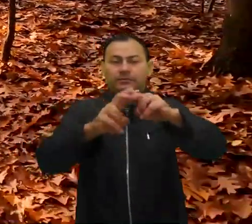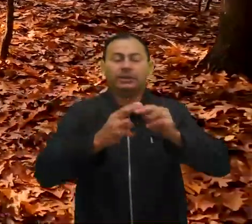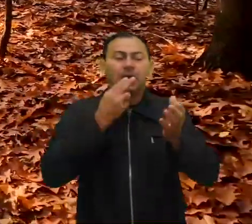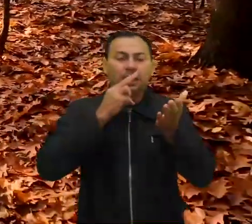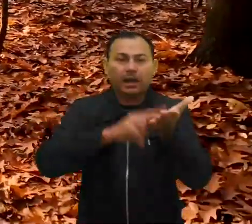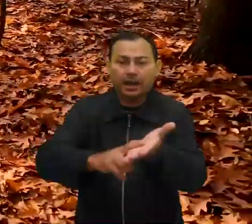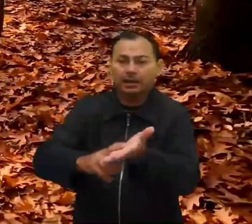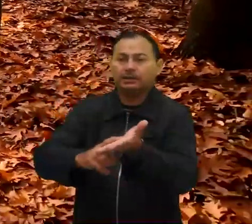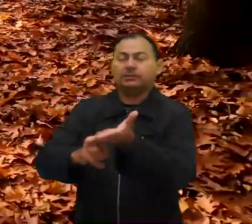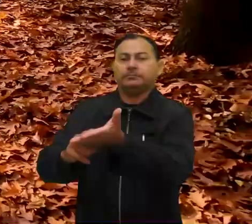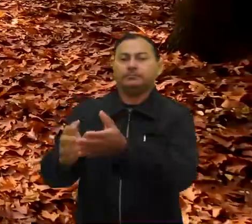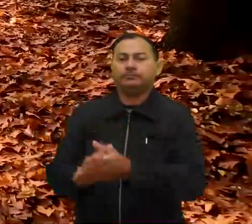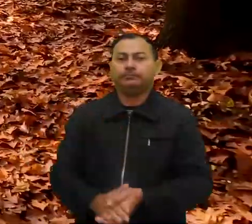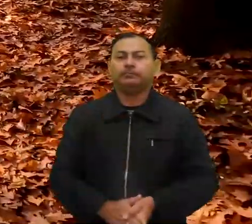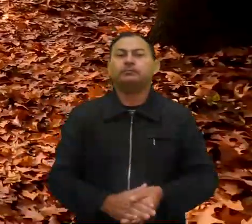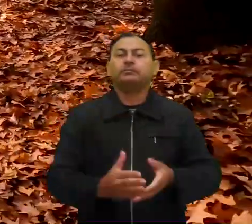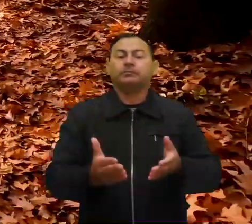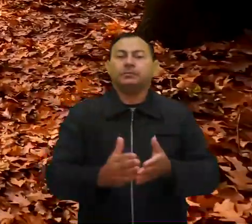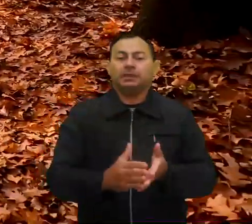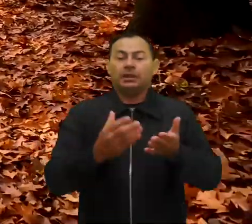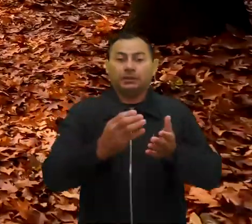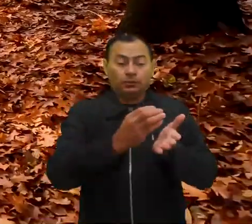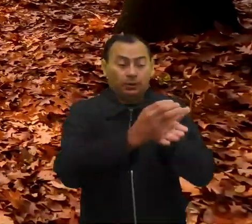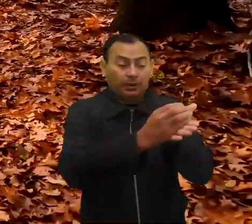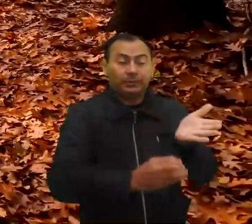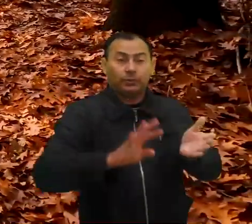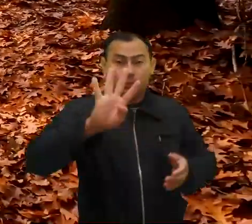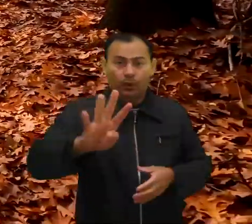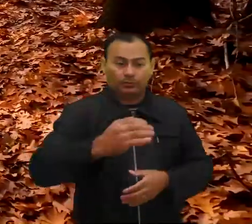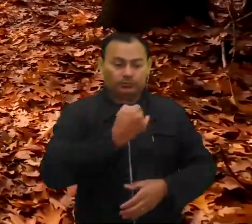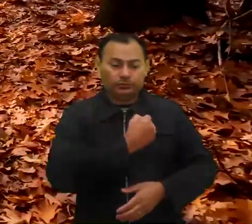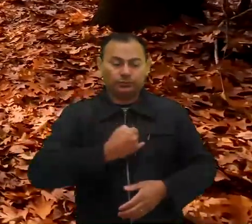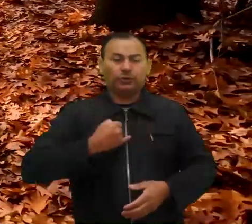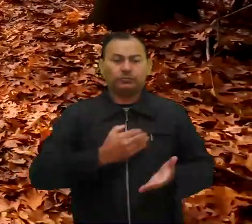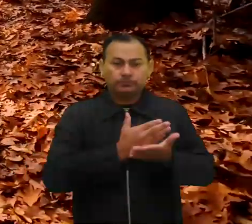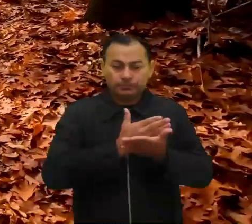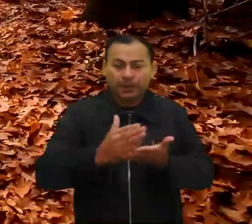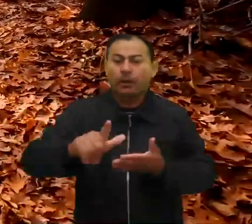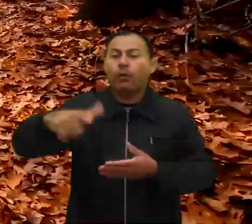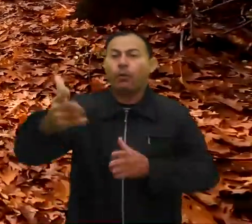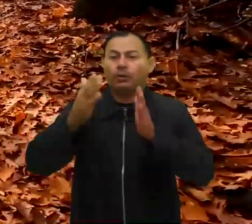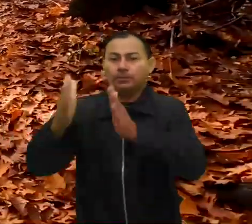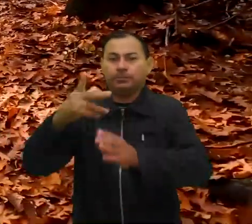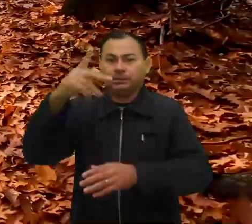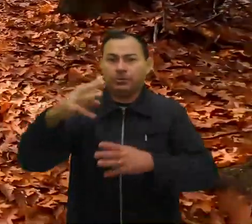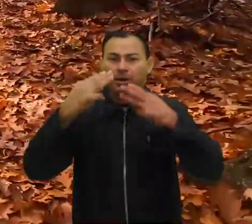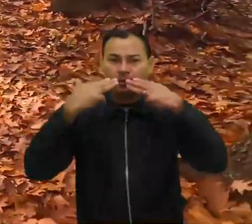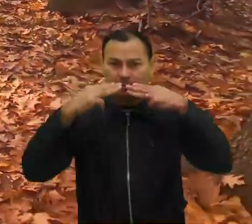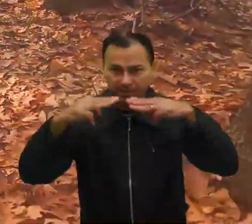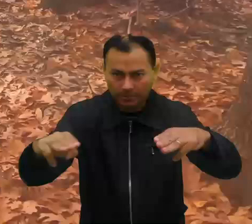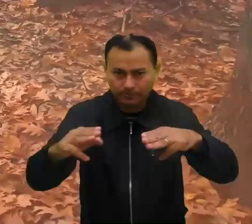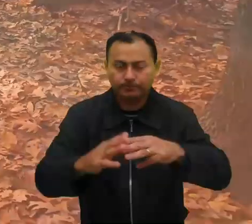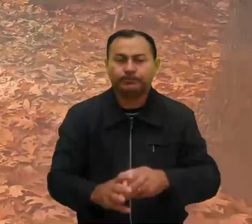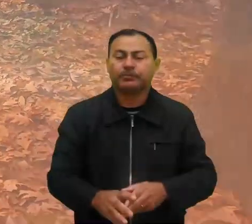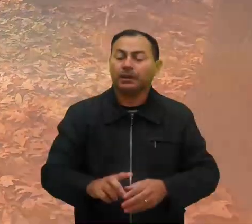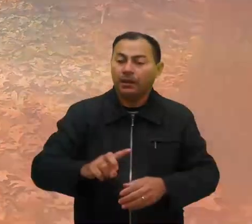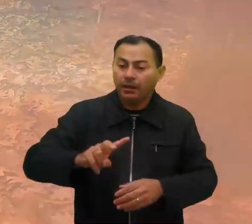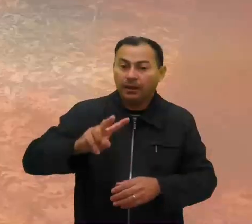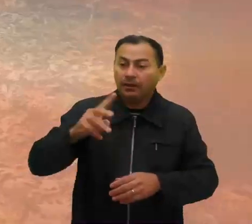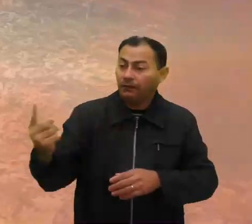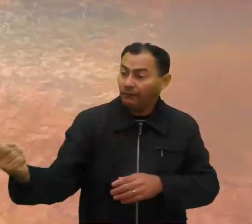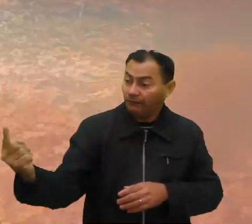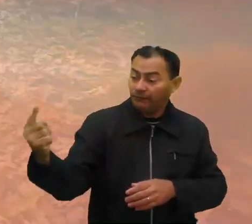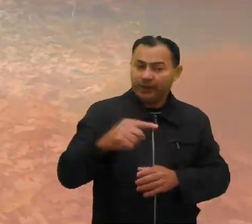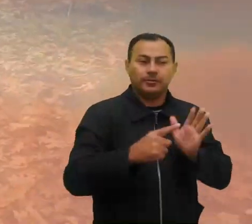através das cartas para elas. Mas a partir do capítulo 4, João iniciou outra parte de sua missão. Suba para